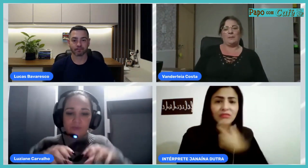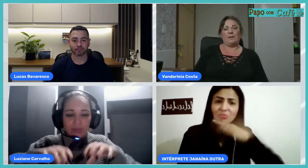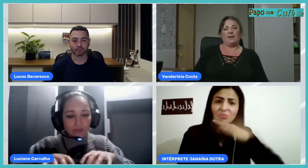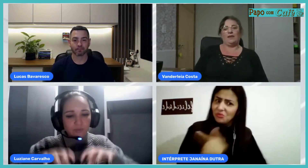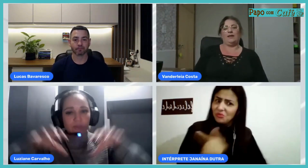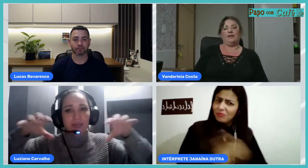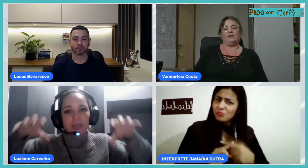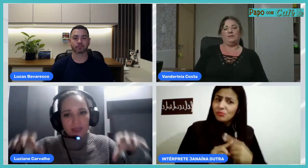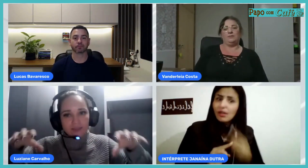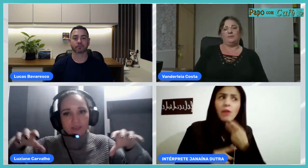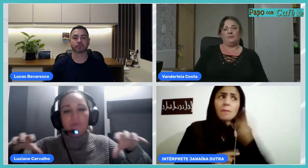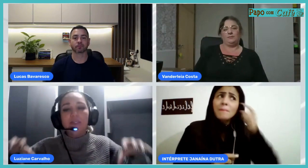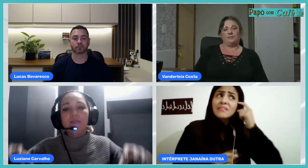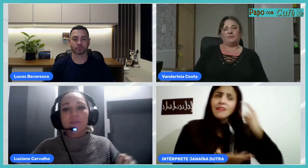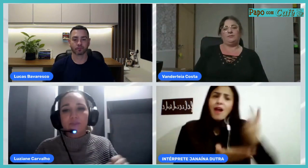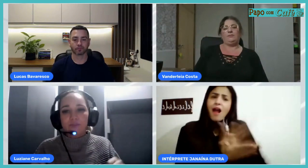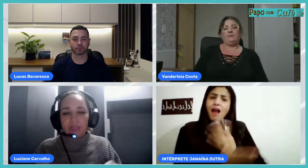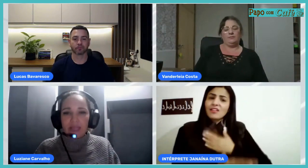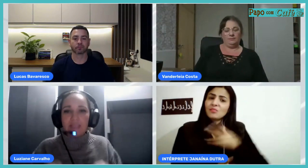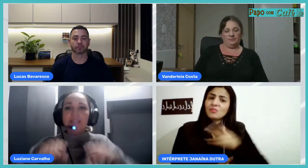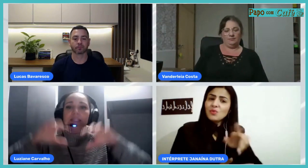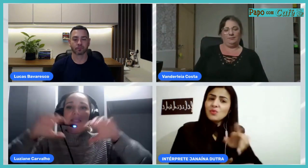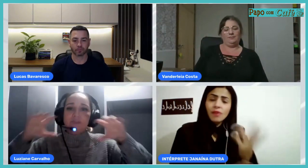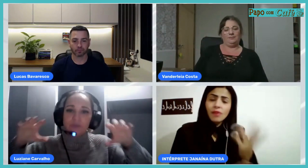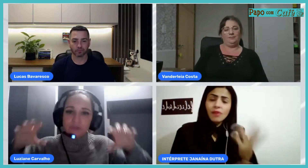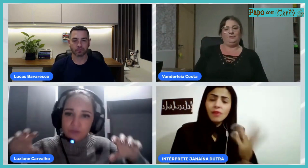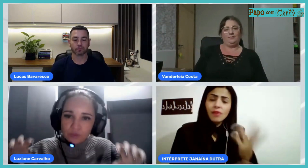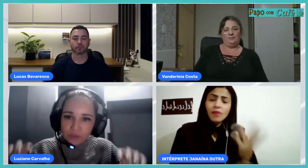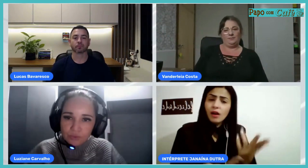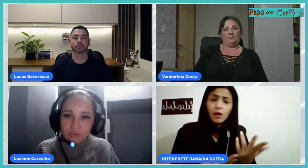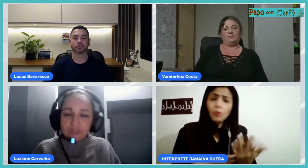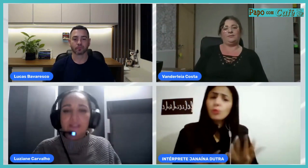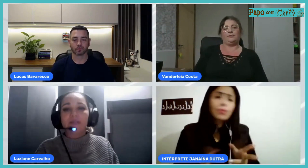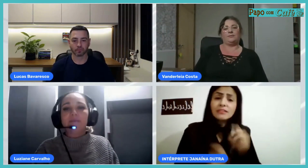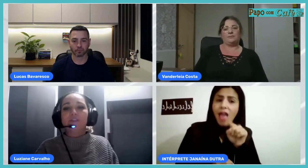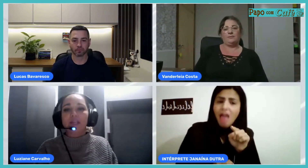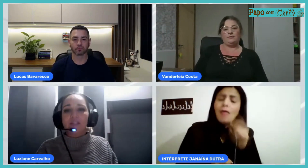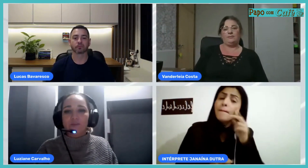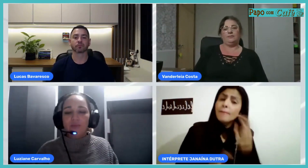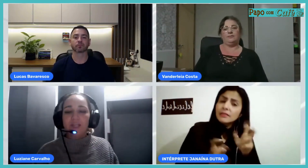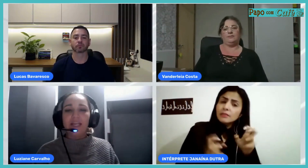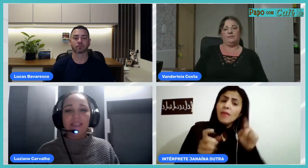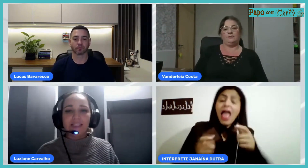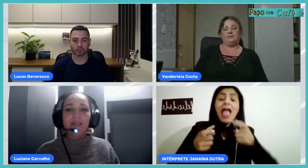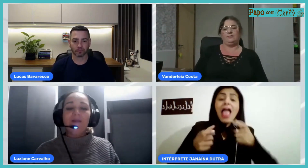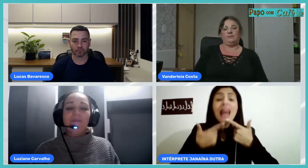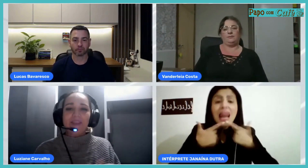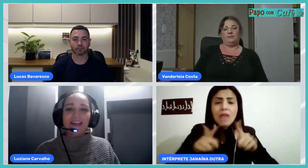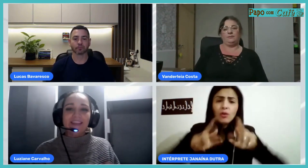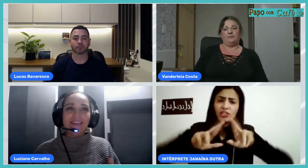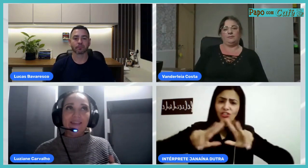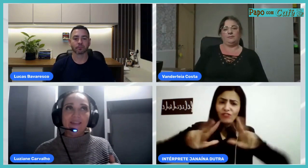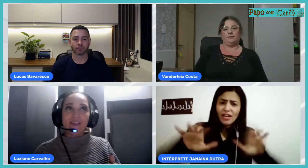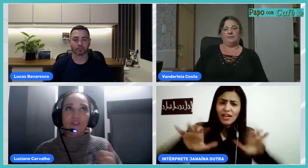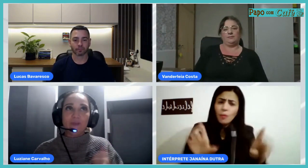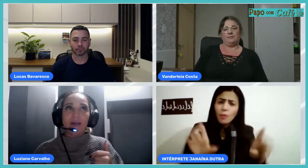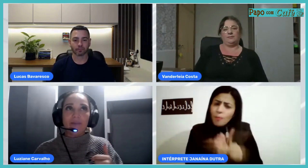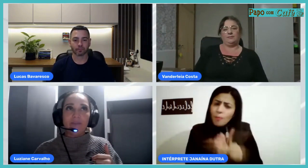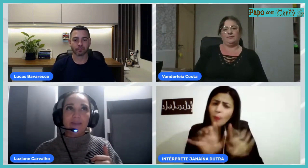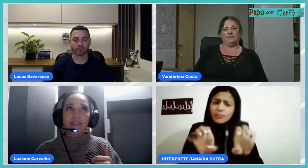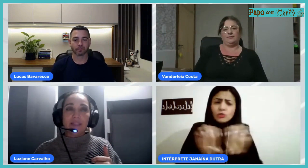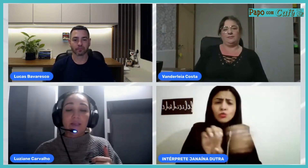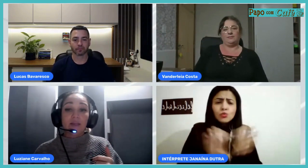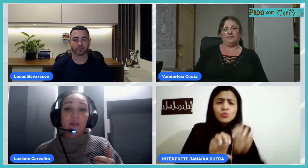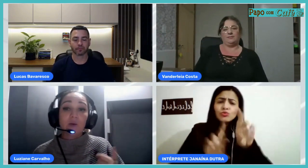que de fato são línguas diferentes, têm as suas estruturas gramaticais diferentes, e aí a gente